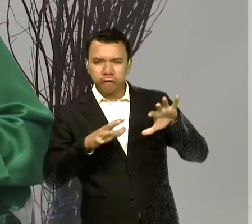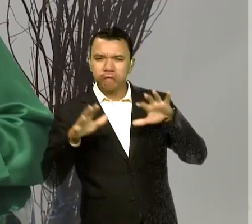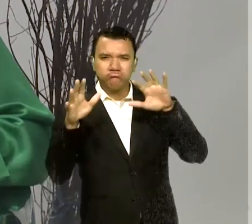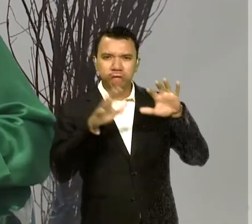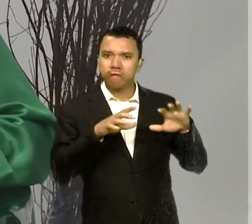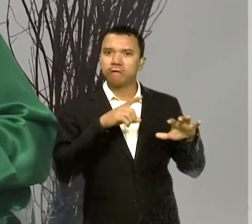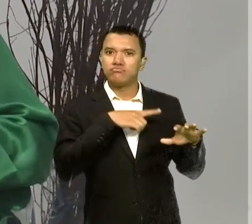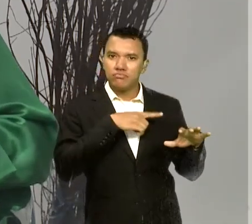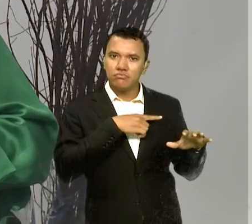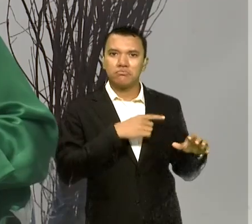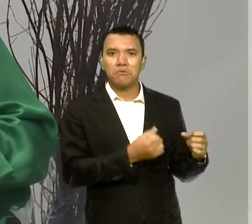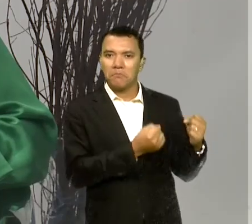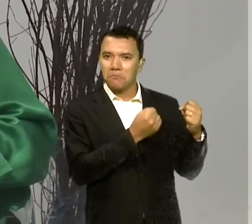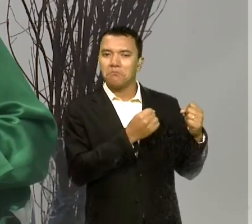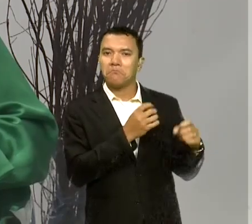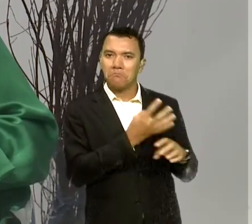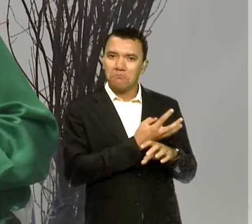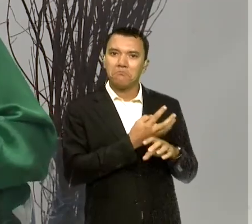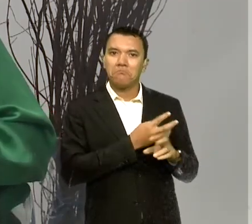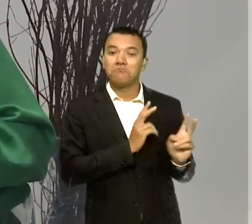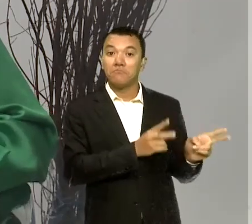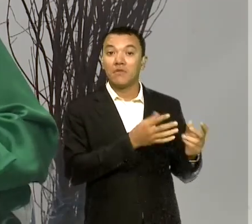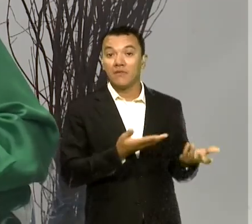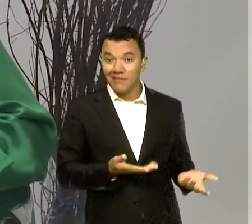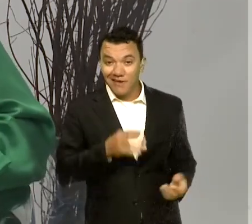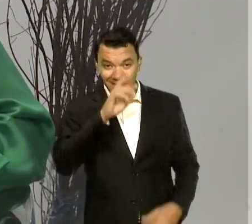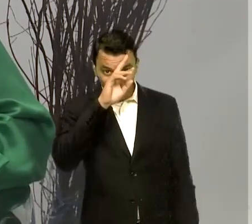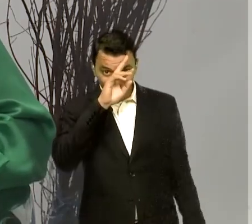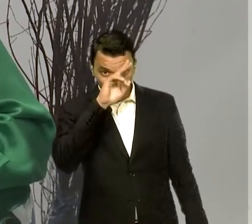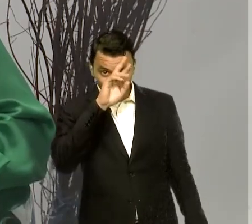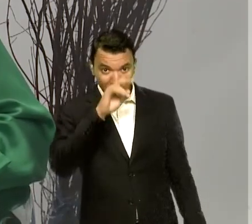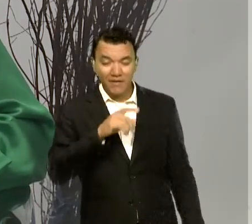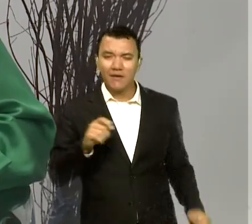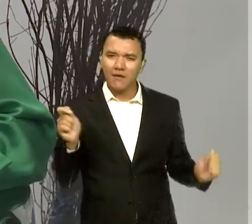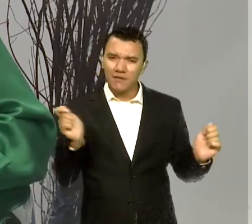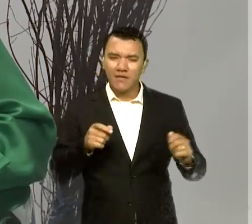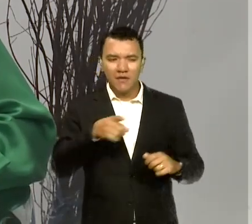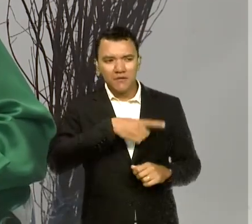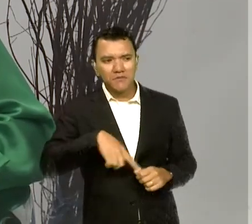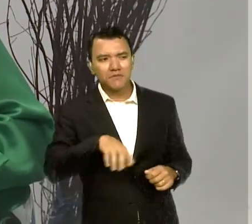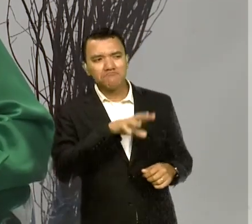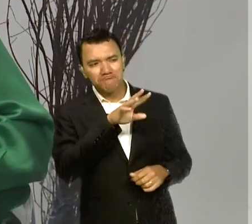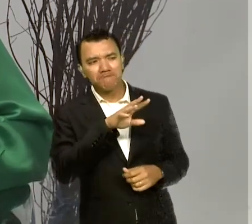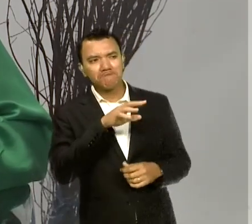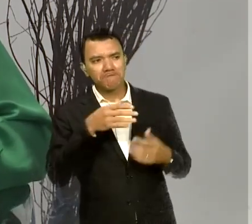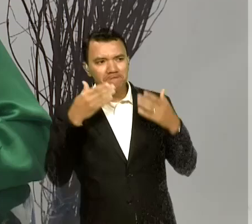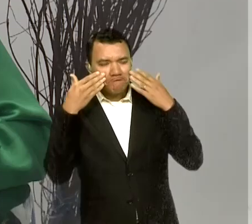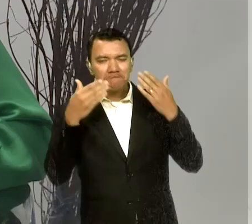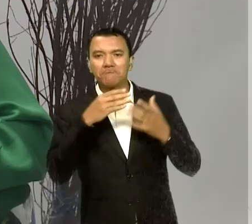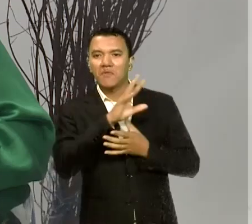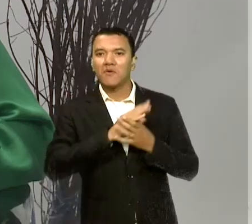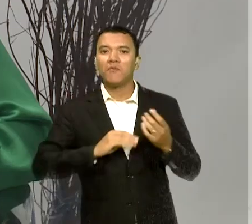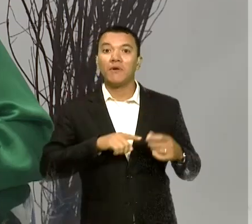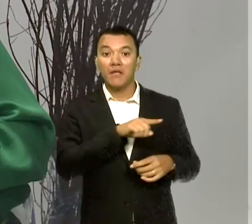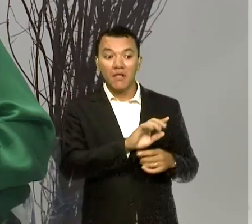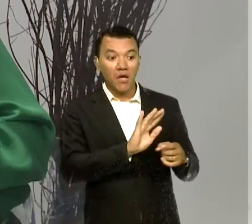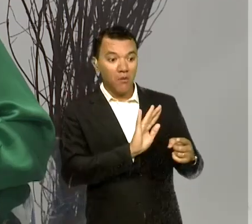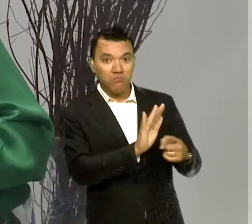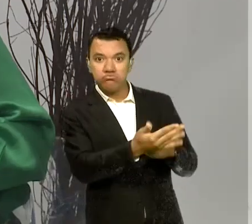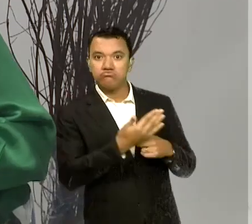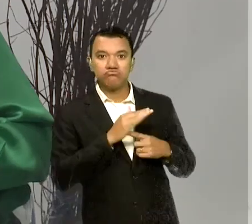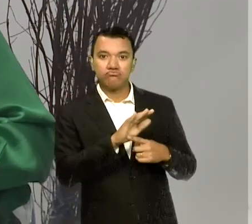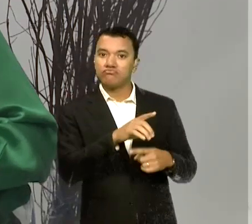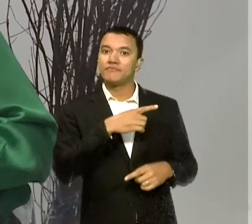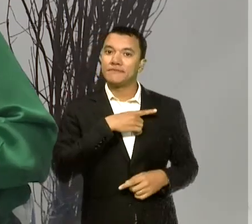do mundo. As formigas são um exemplo para a nossa sociedade. Elas se ajudam e cuidam uma das outras.